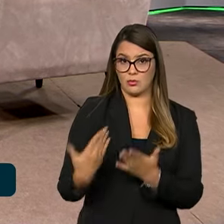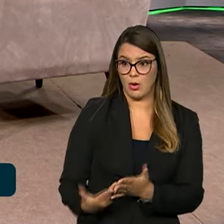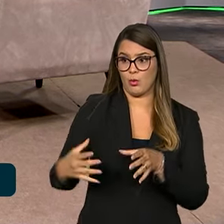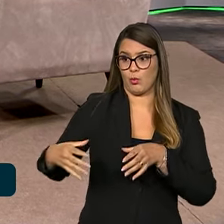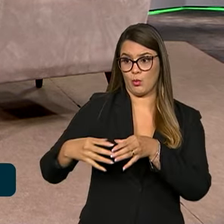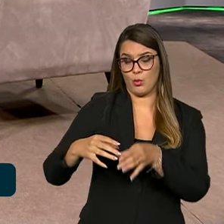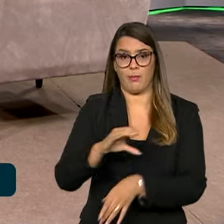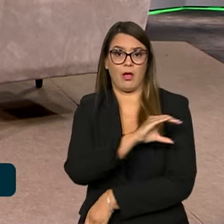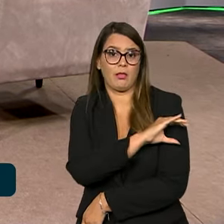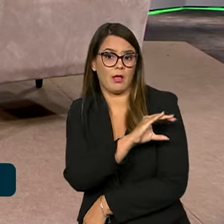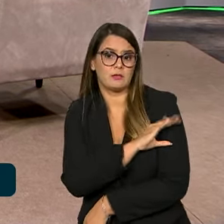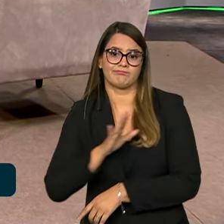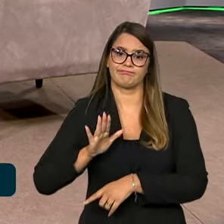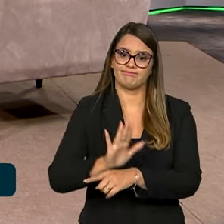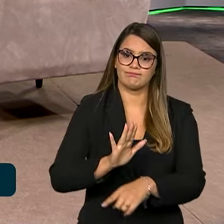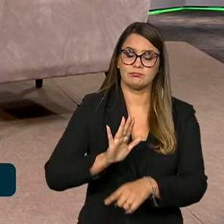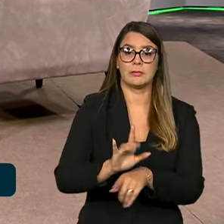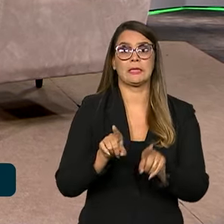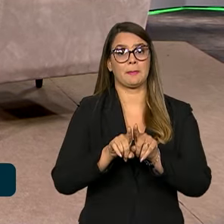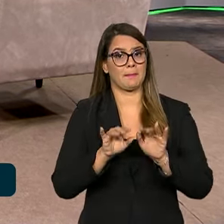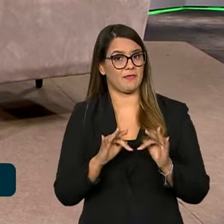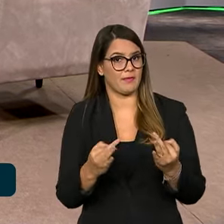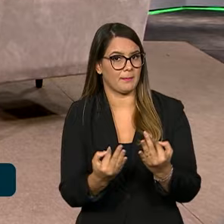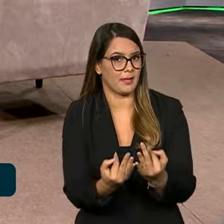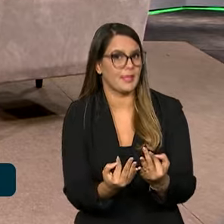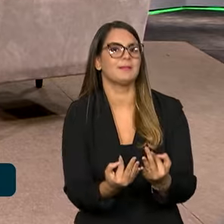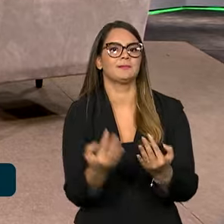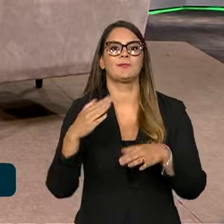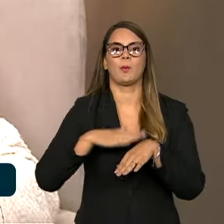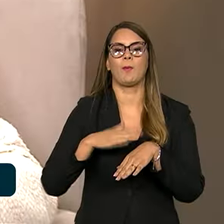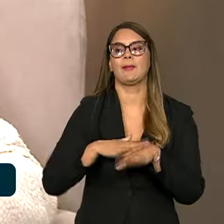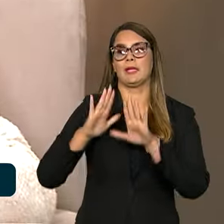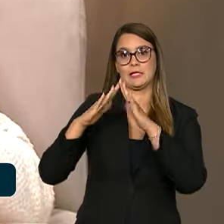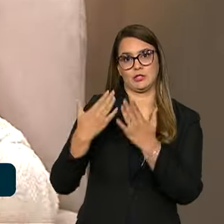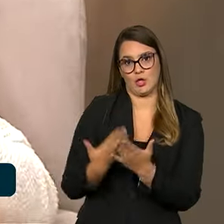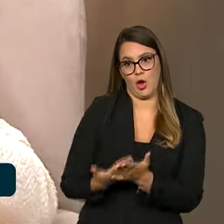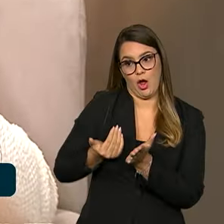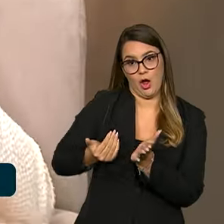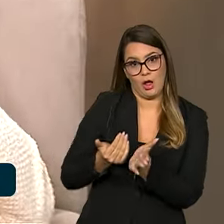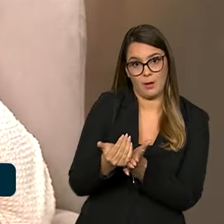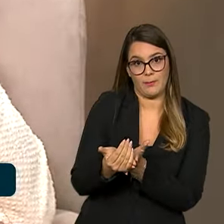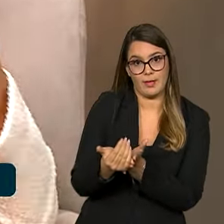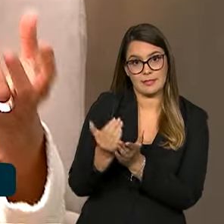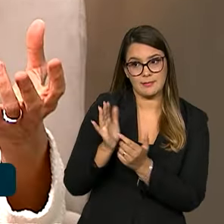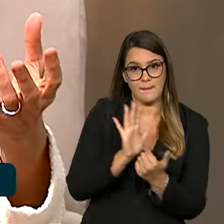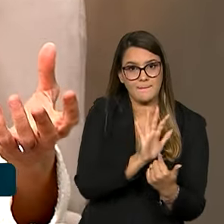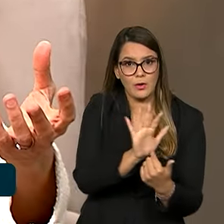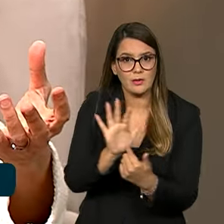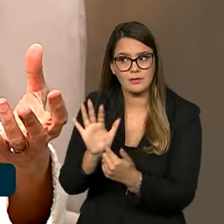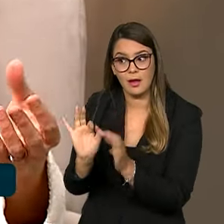equipes de coordenação as famílias quando a escola começa a mostrar